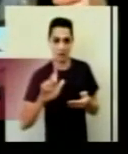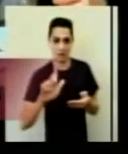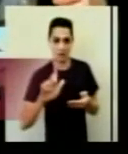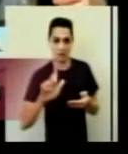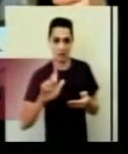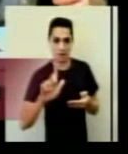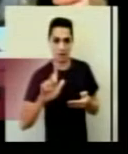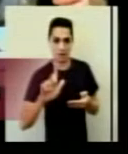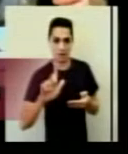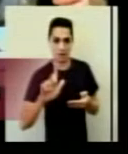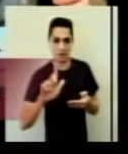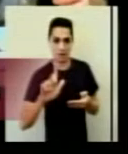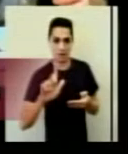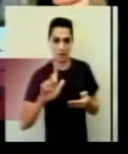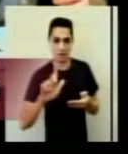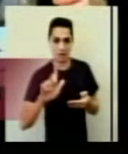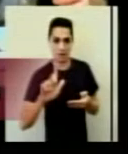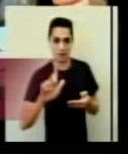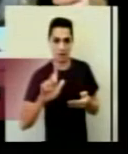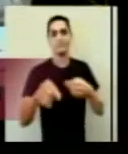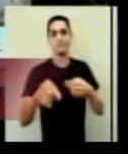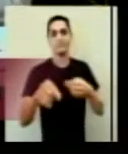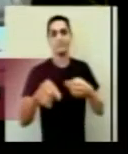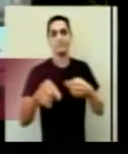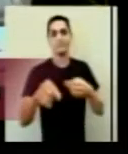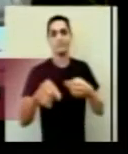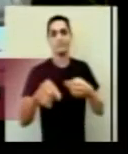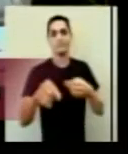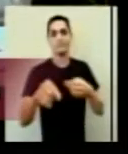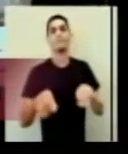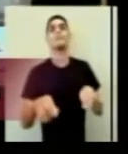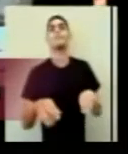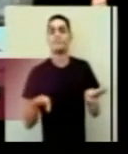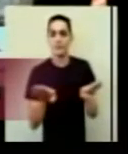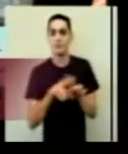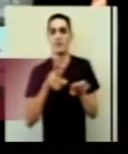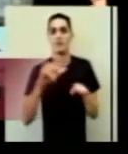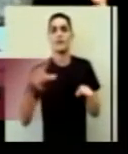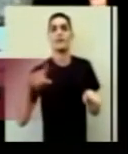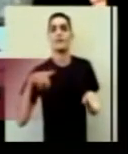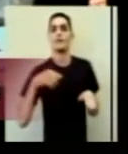a próxima semana, com certeza nós teremos um número de